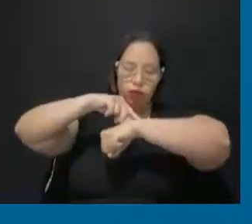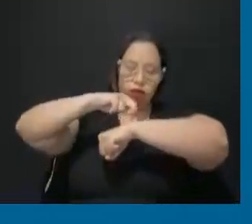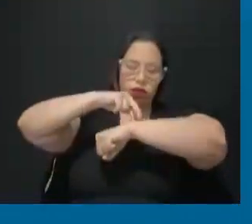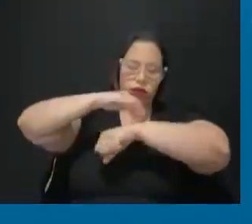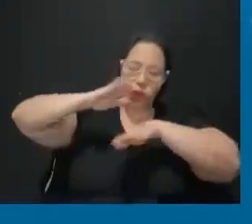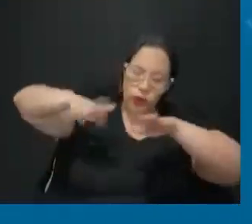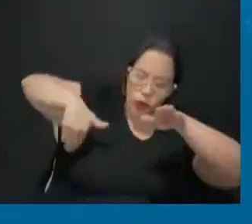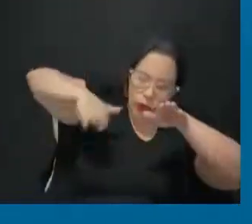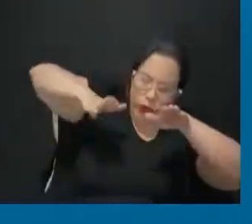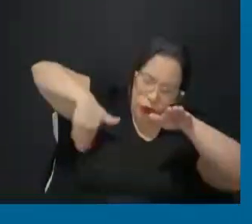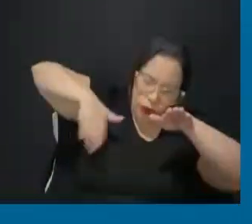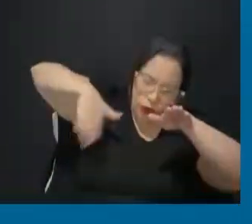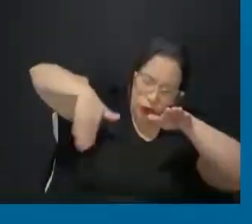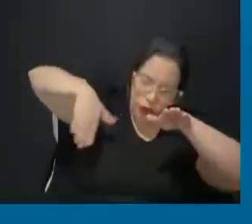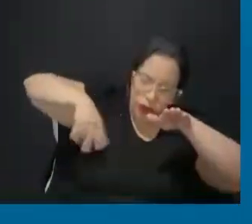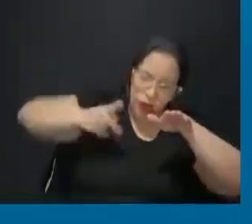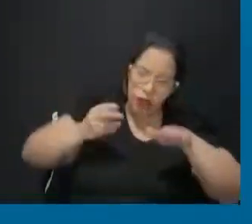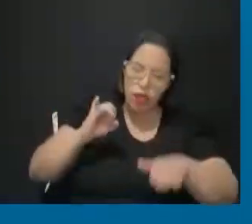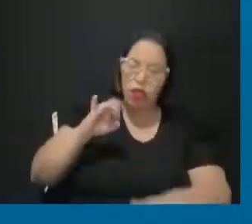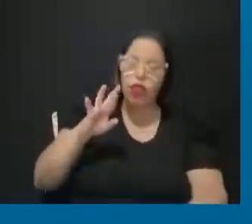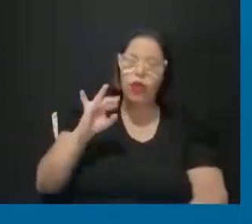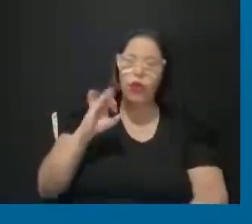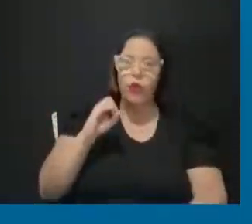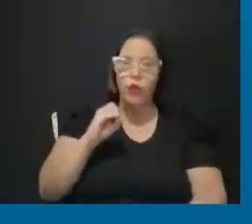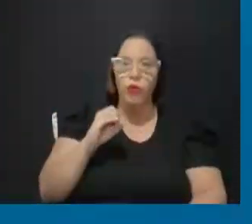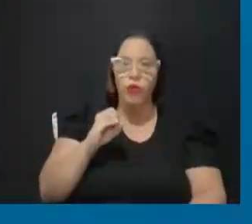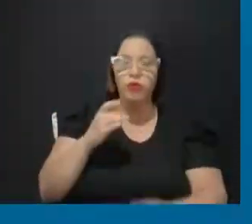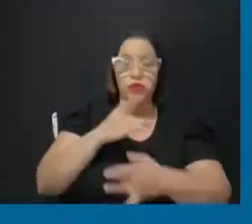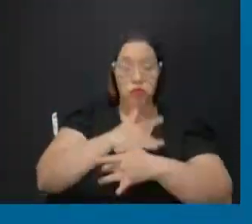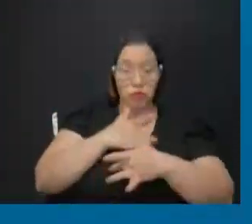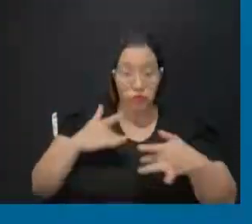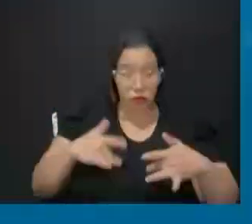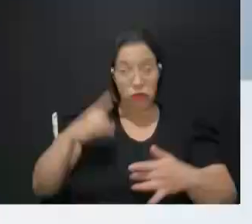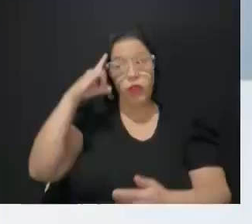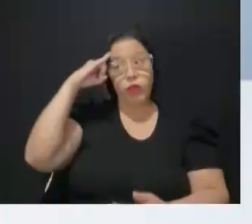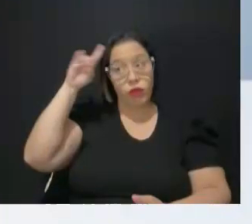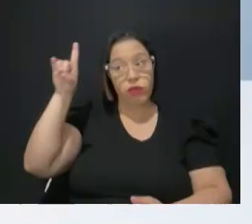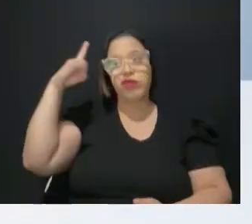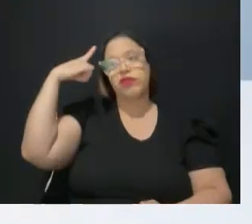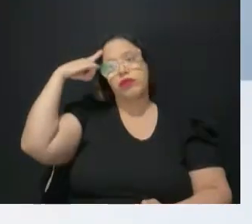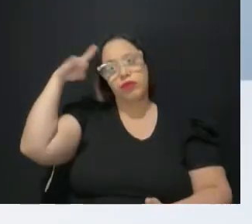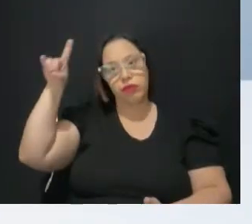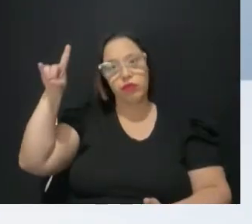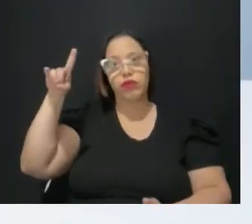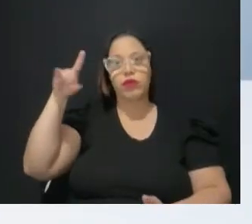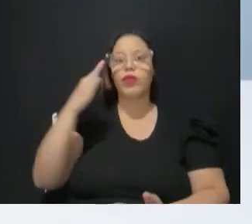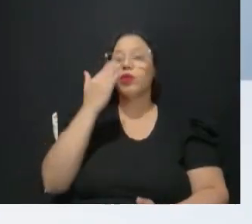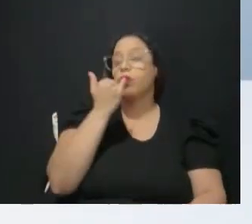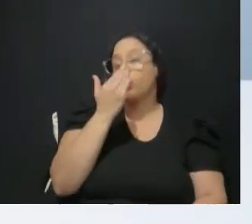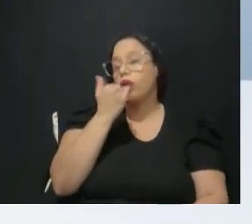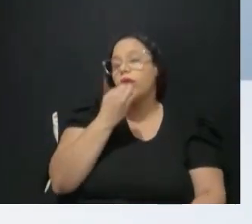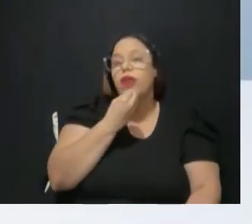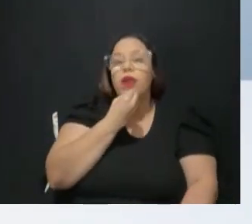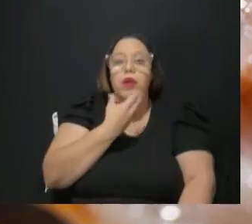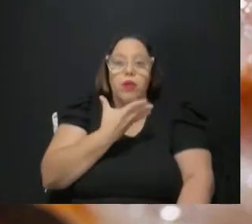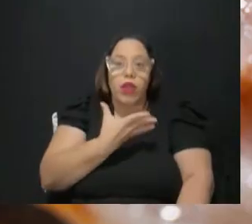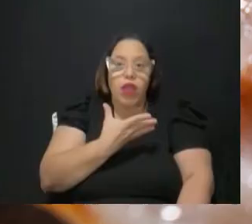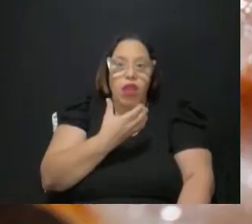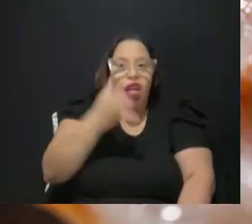ser natação, hidroginástica, qualquer hábito saudável no seu dia a dia, né? Se alimentar